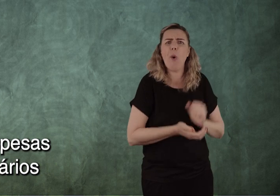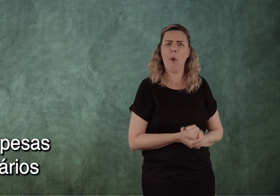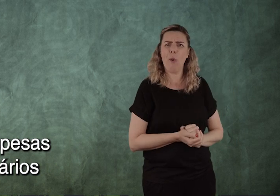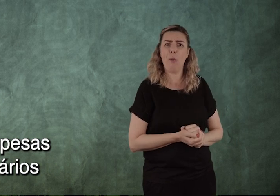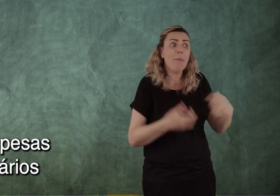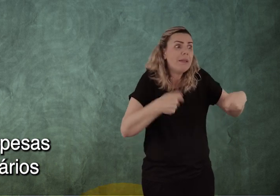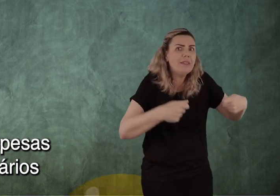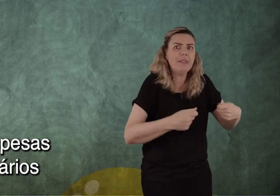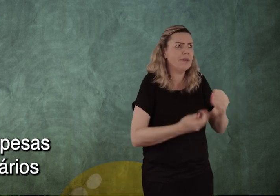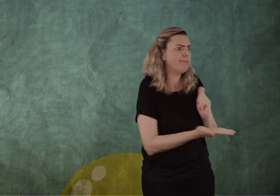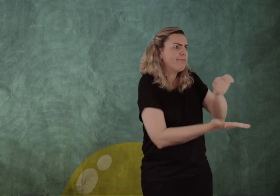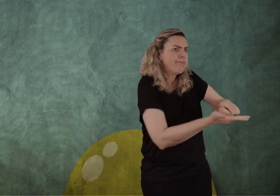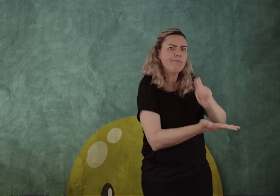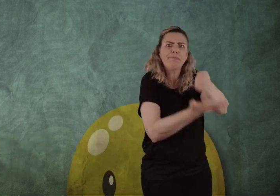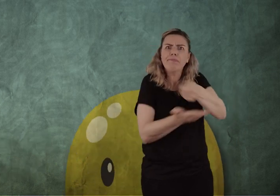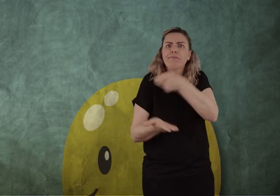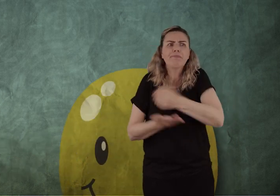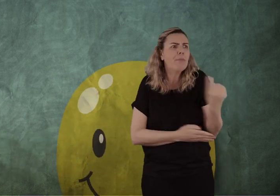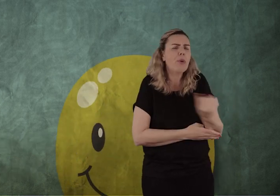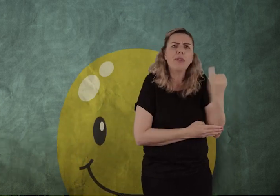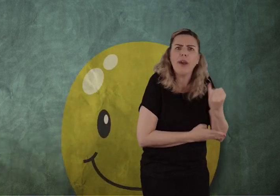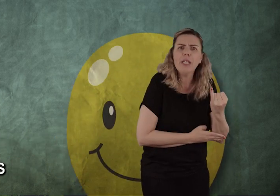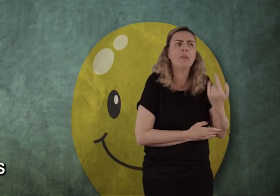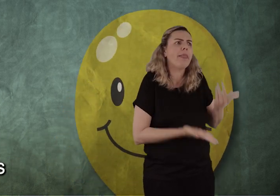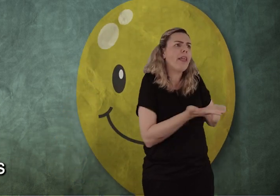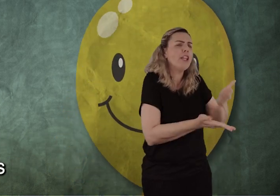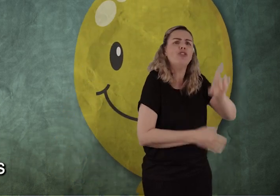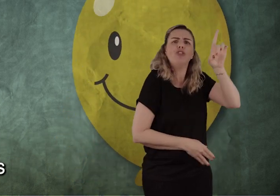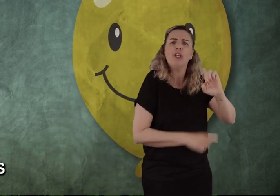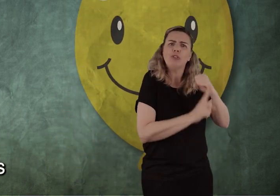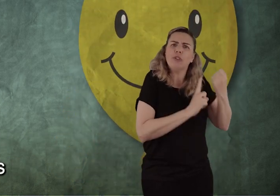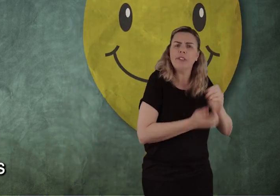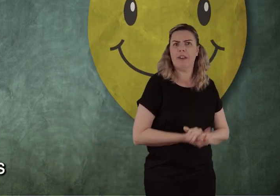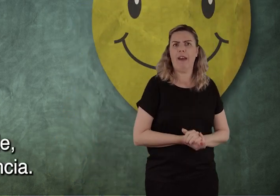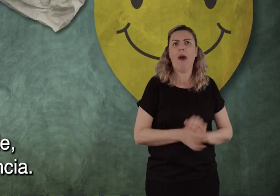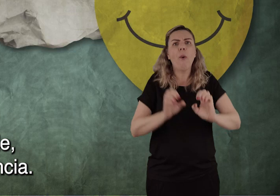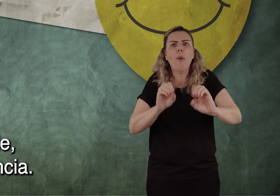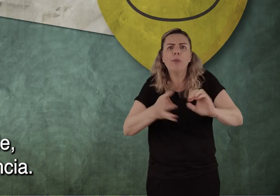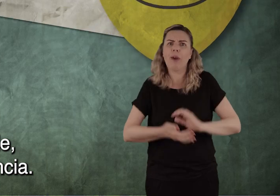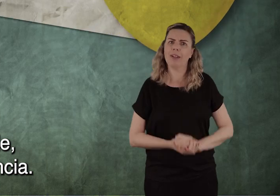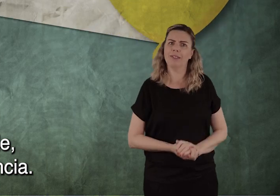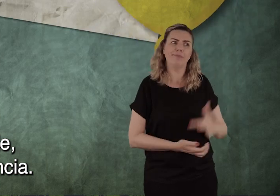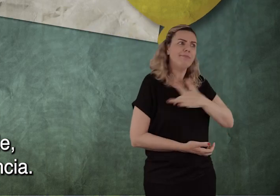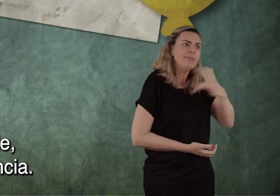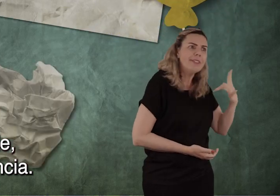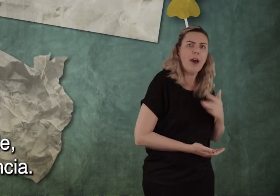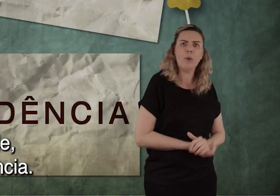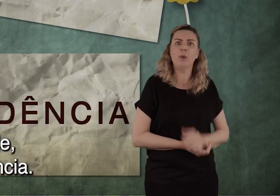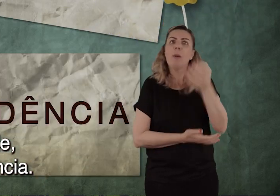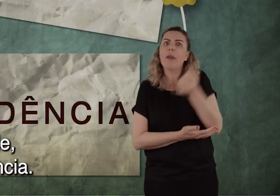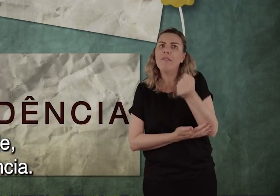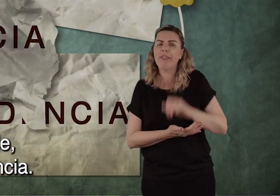despesas e investimentos necessários e fundamentais para atender aos direitos sociais em educação,